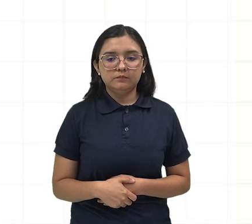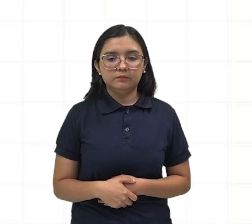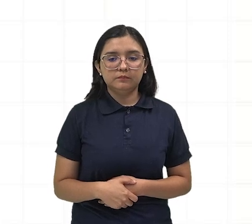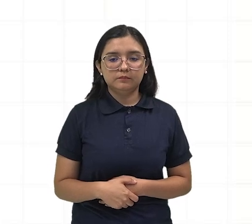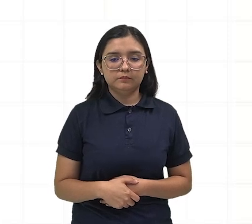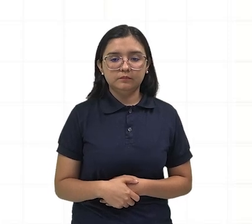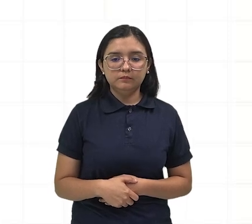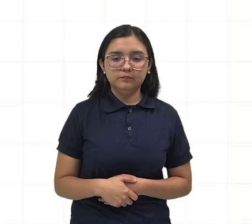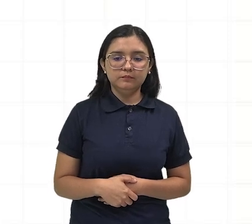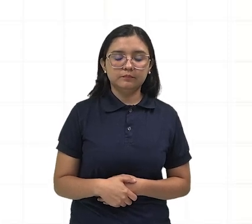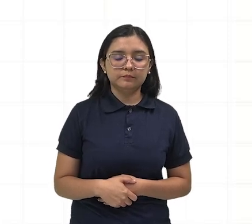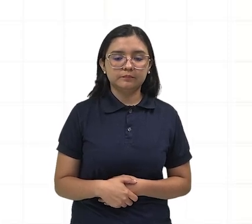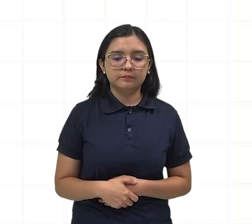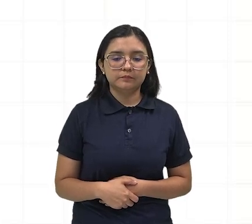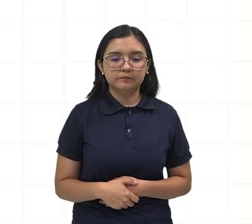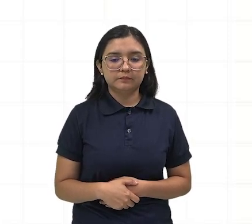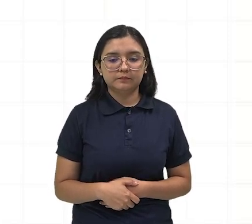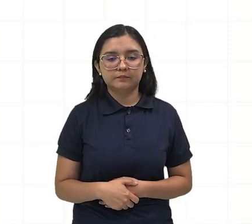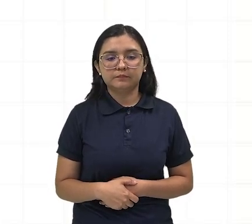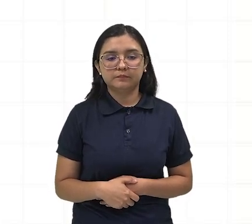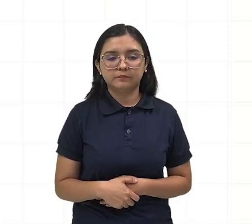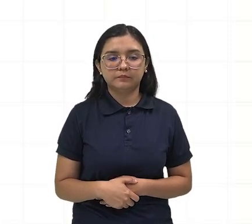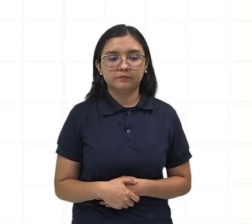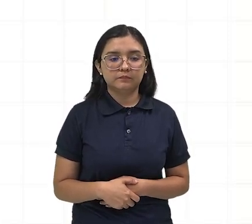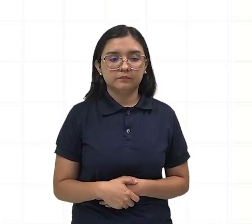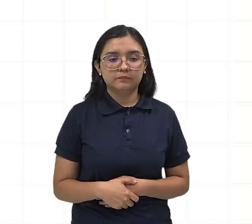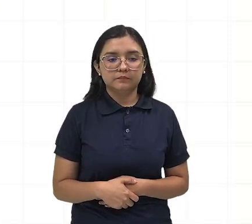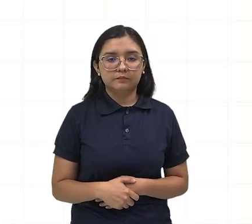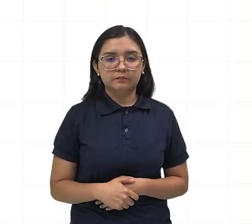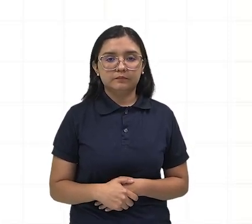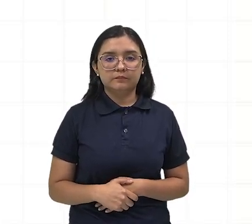De gerar, né? Que gera.